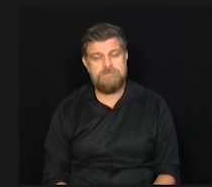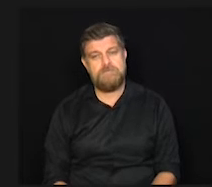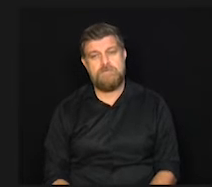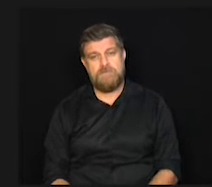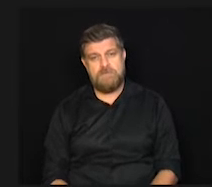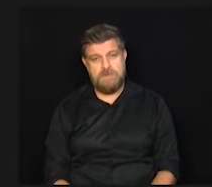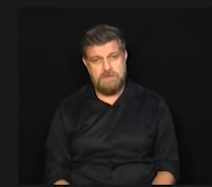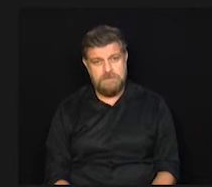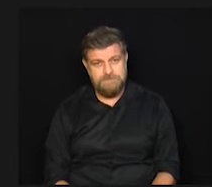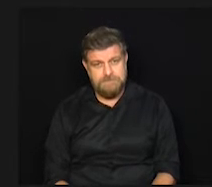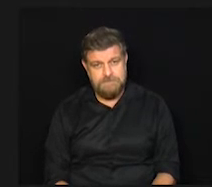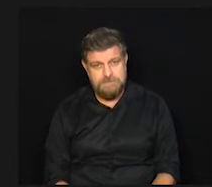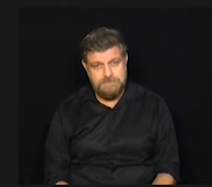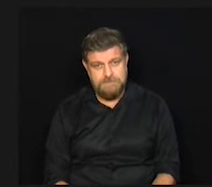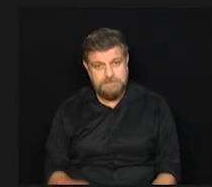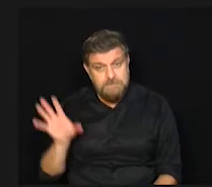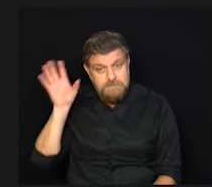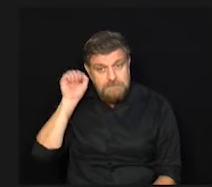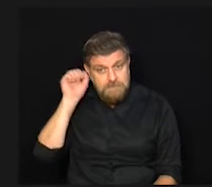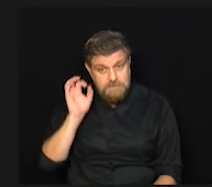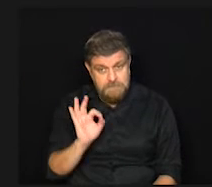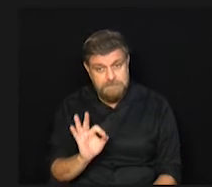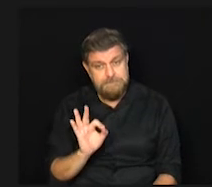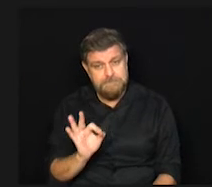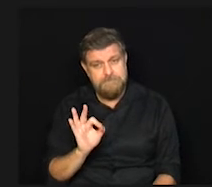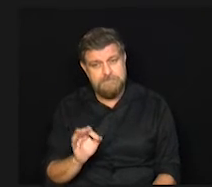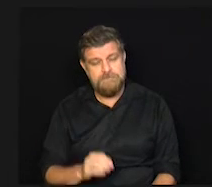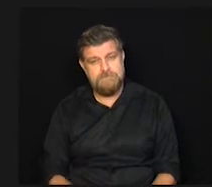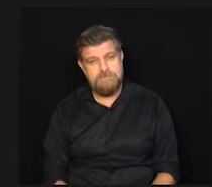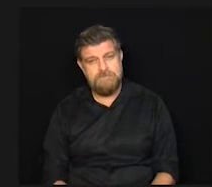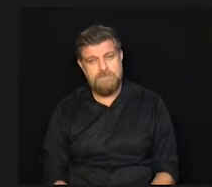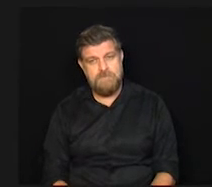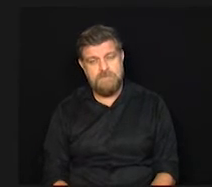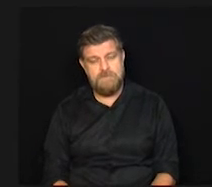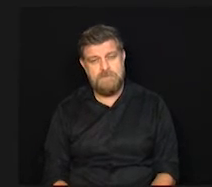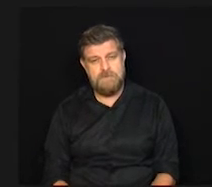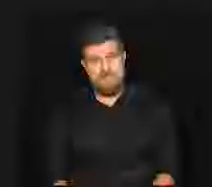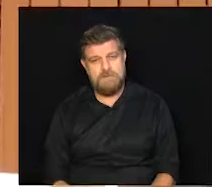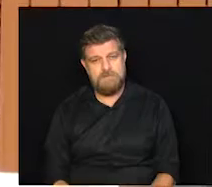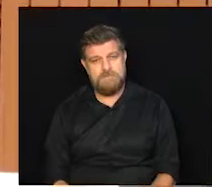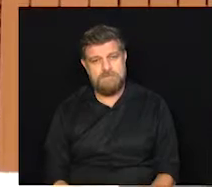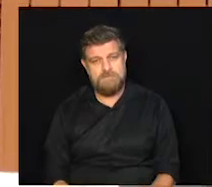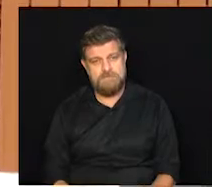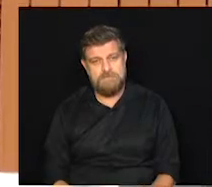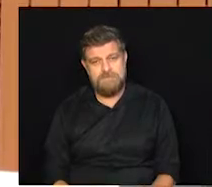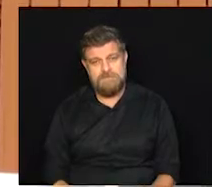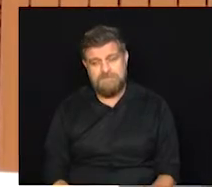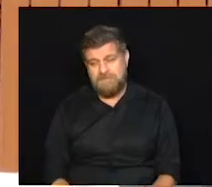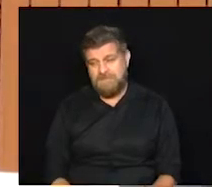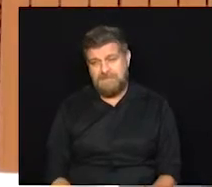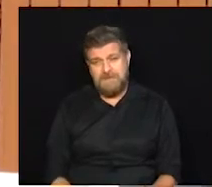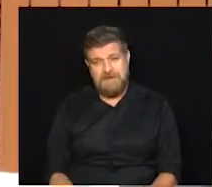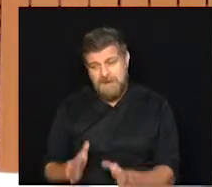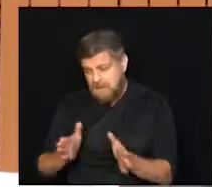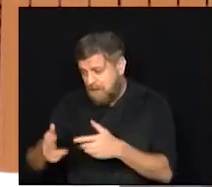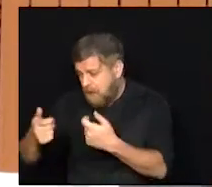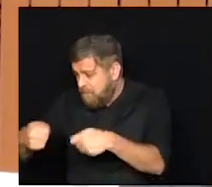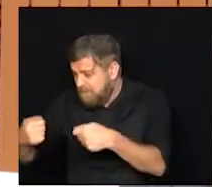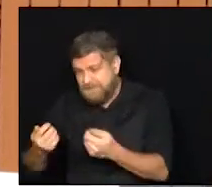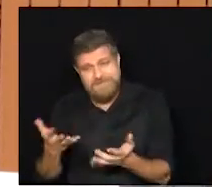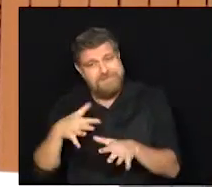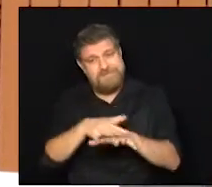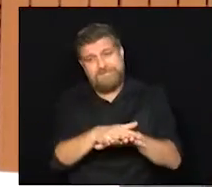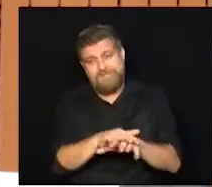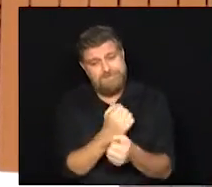Está ouvindo? Estou te ouvindo. Tá, beleza. Então não existe. Como